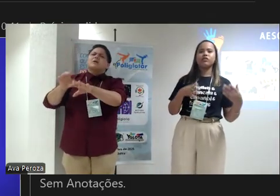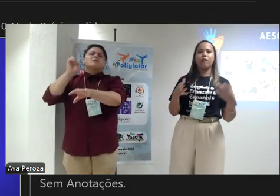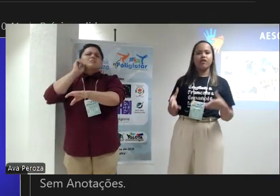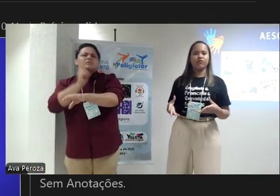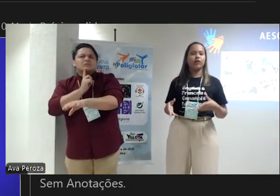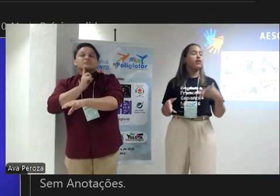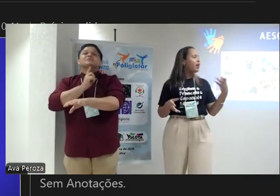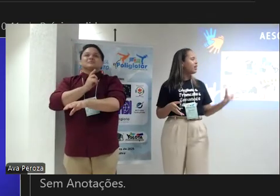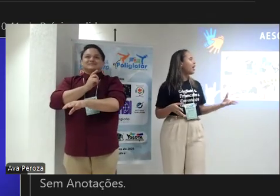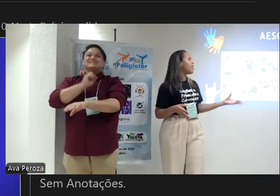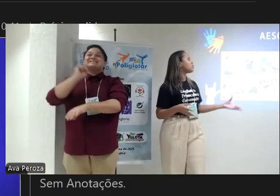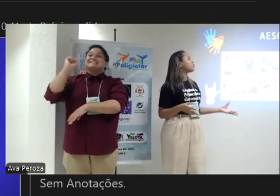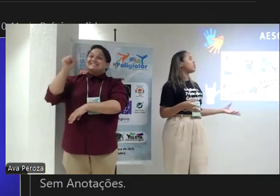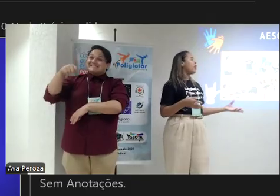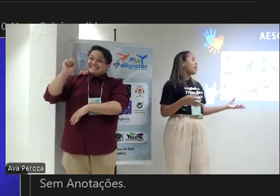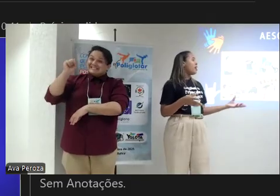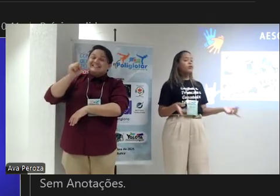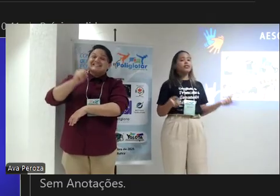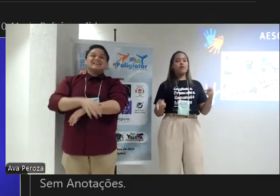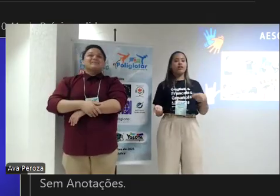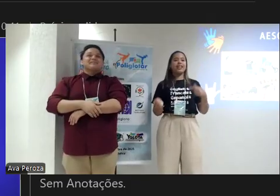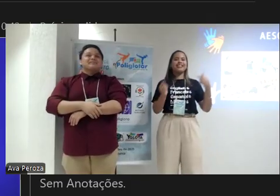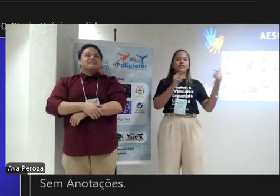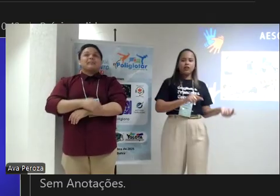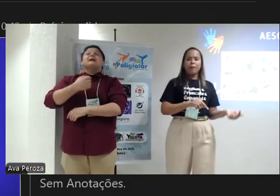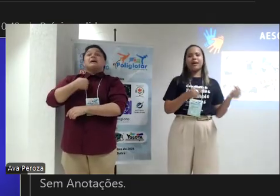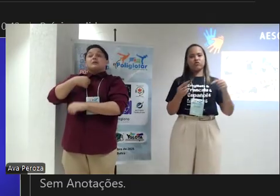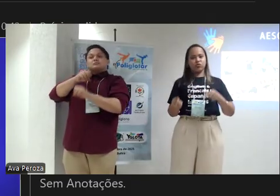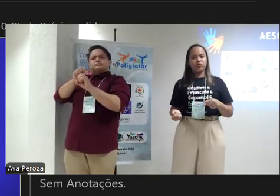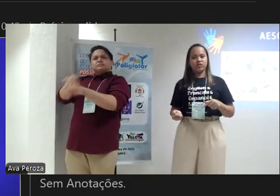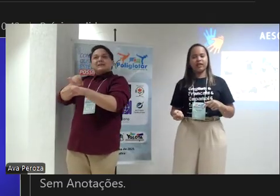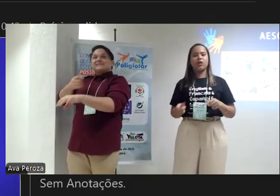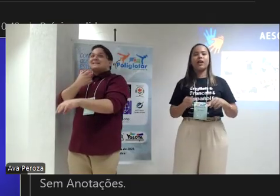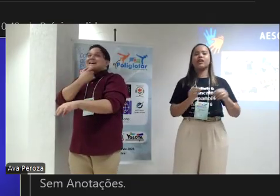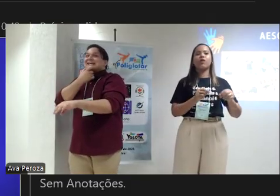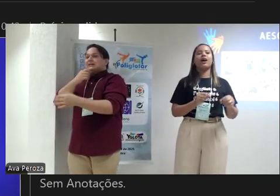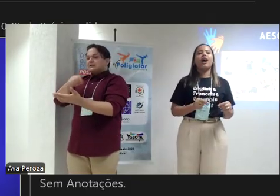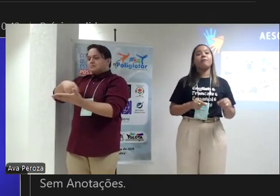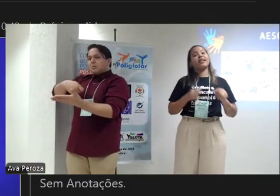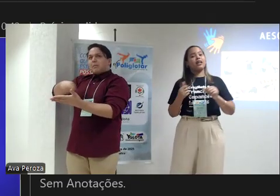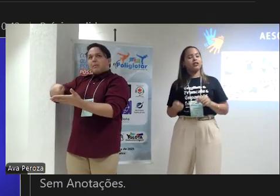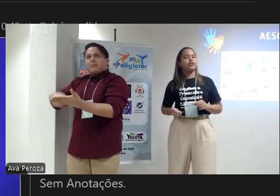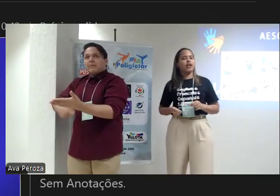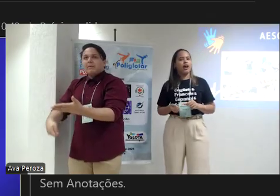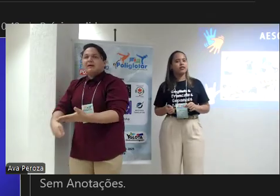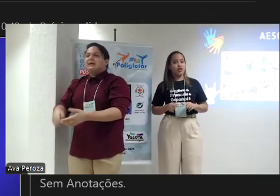e ensino médio. Eu trabalhei na ESUS, eu ensinava inglês escrito para os surdos, né? Não a língua americana de sinais, que é